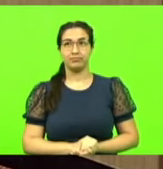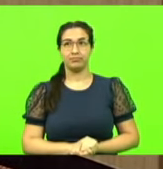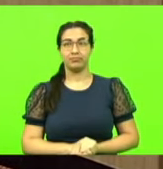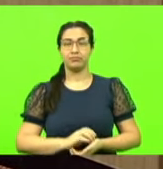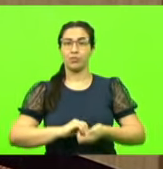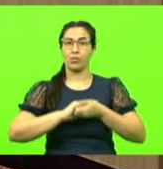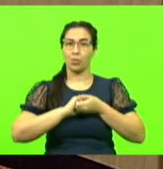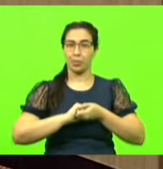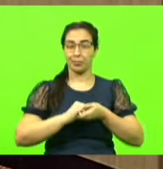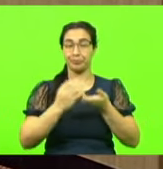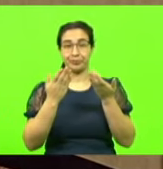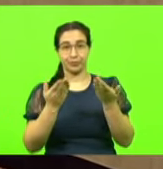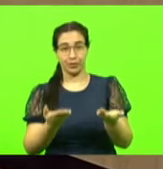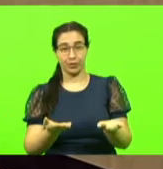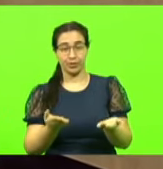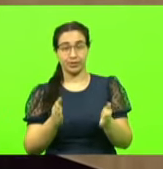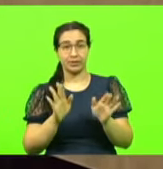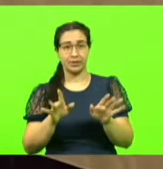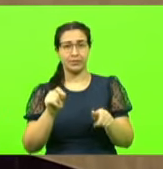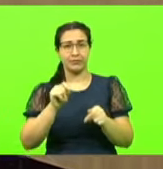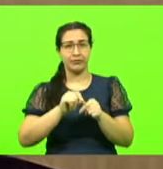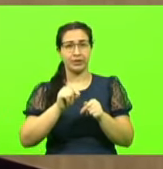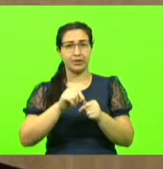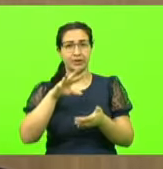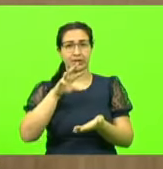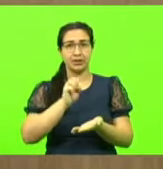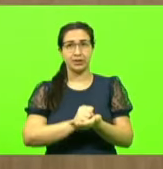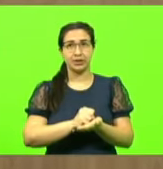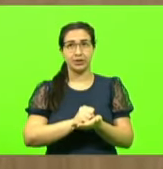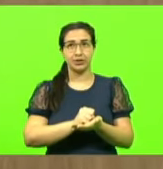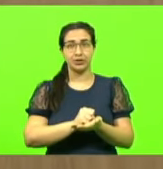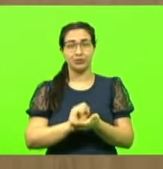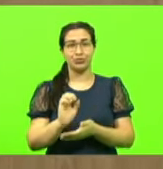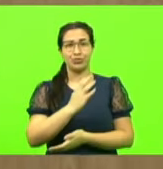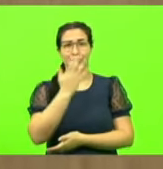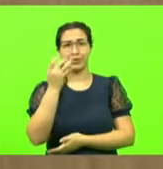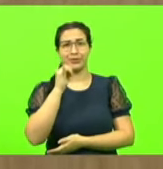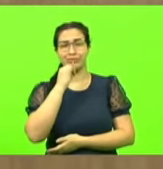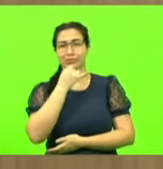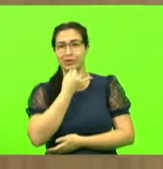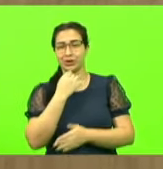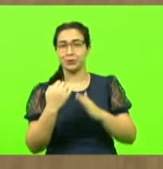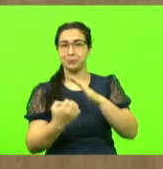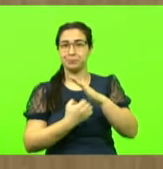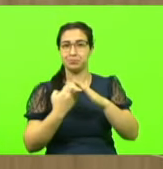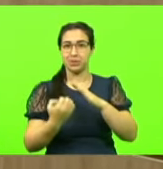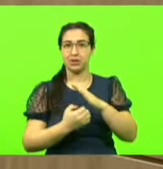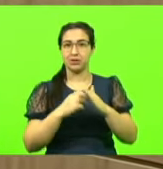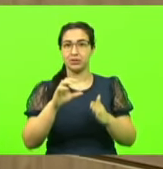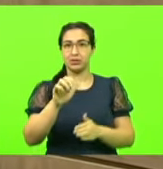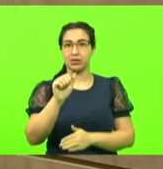e só quero fazer o registro de um fato triste. O empresário Caô